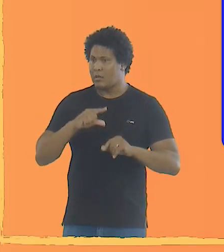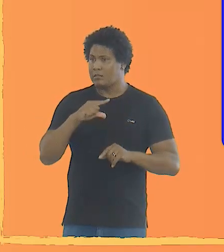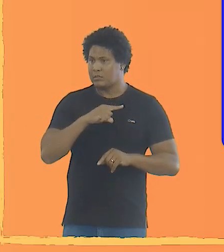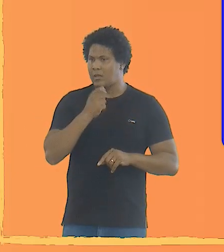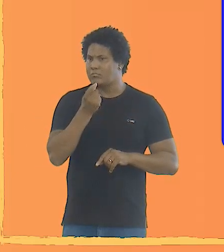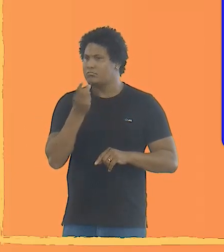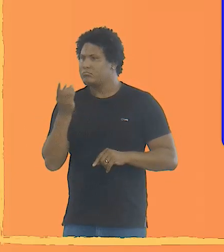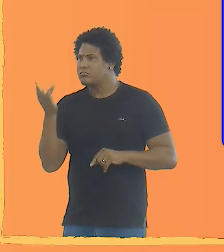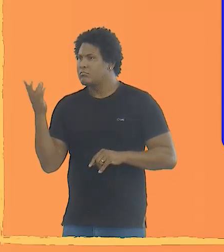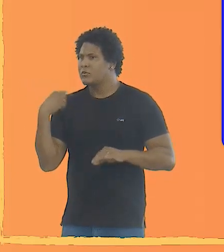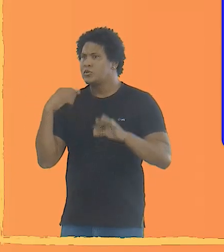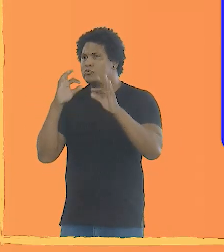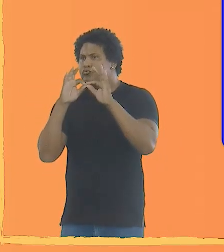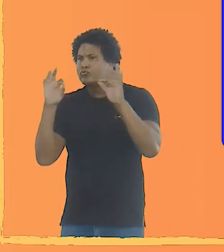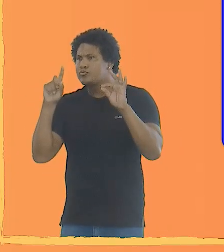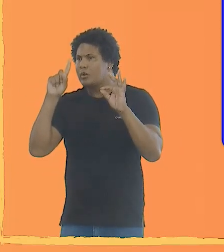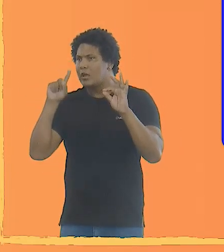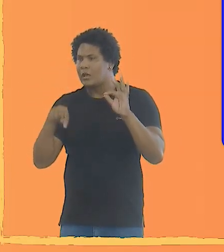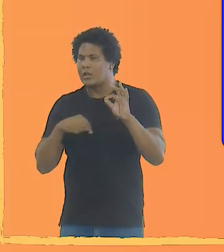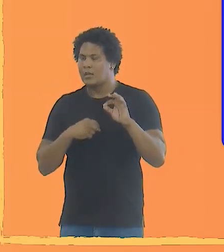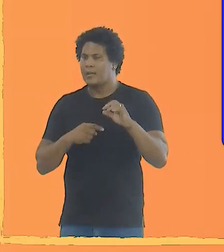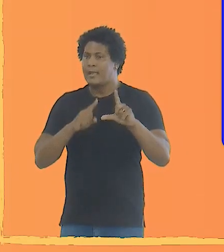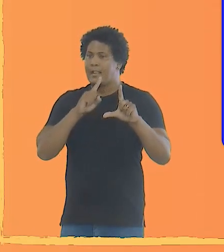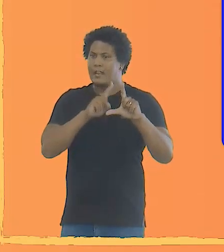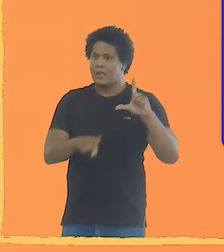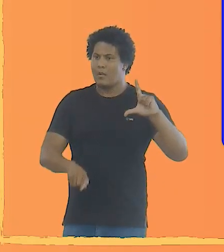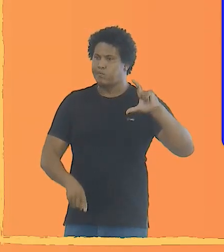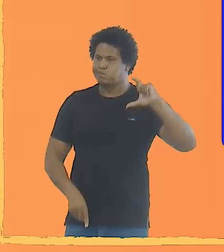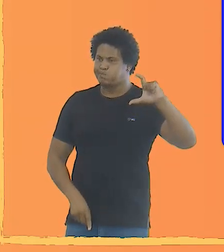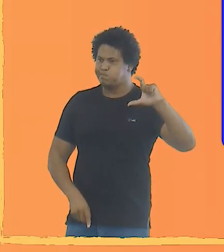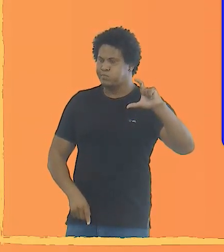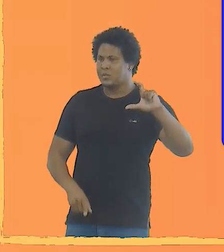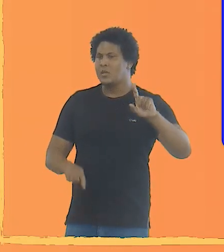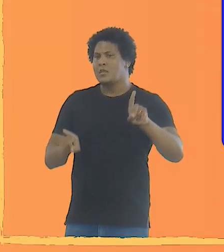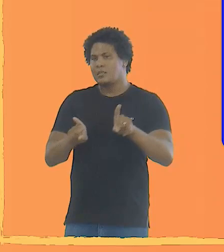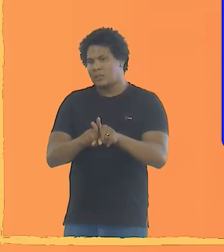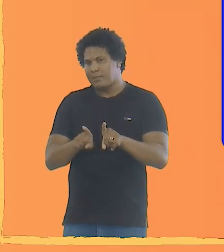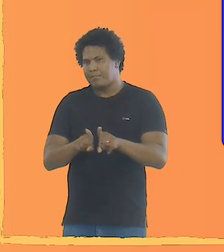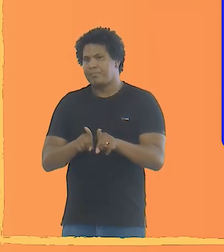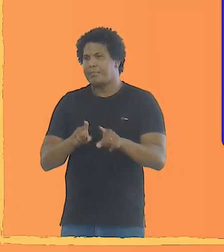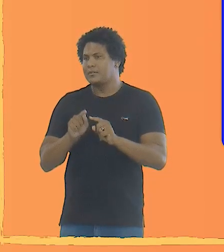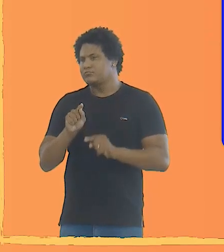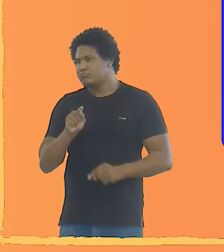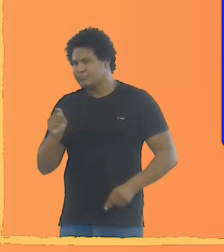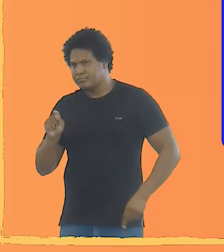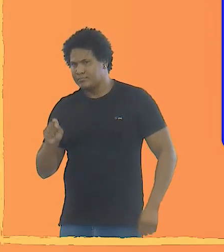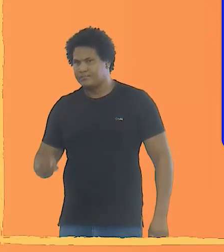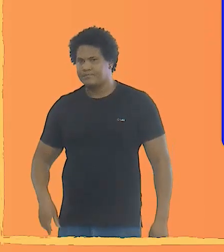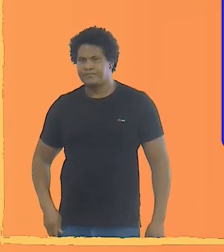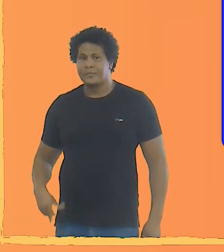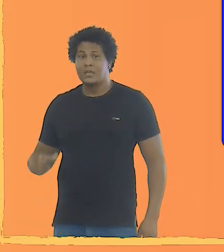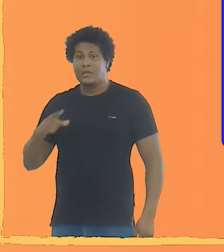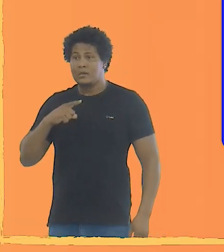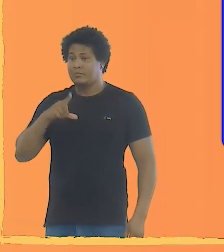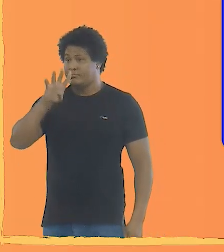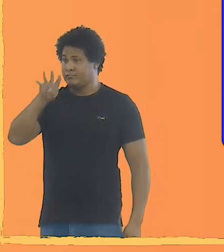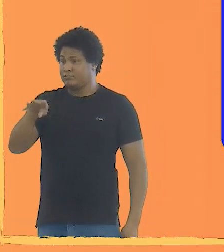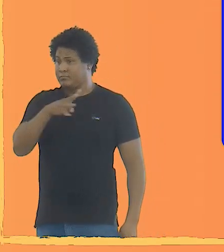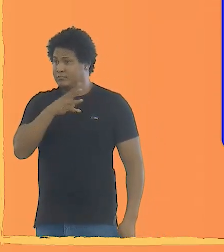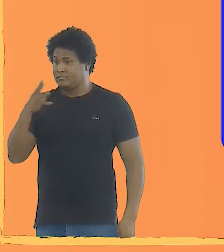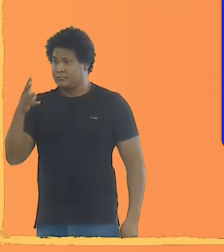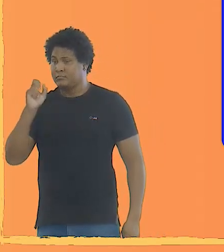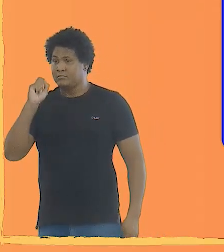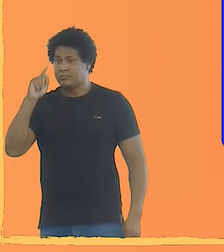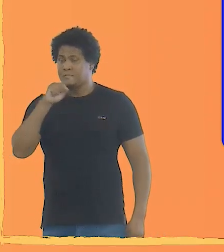letra maiúscula e dígito. Então tem um quadro que a questão deu, que são as opções de senha. A